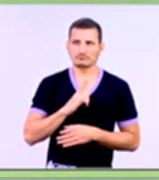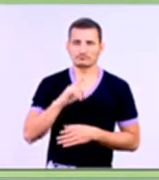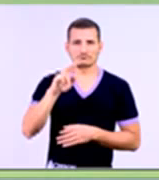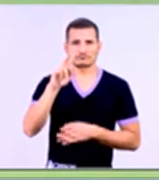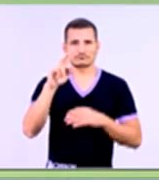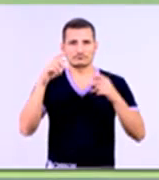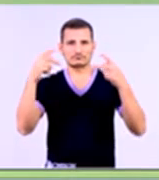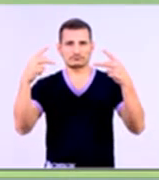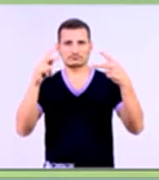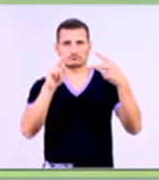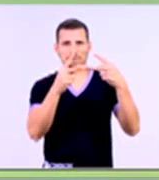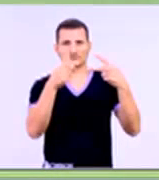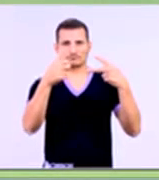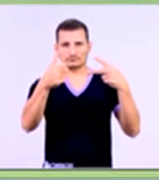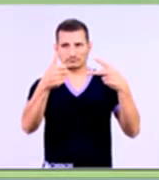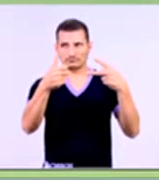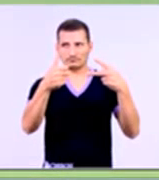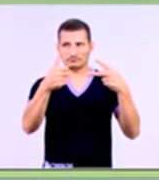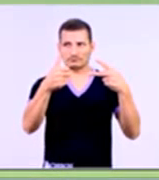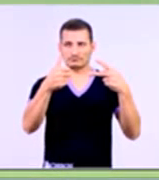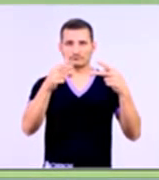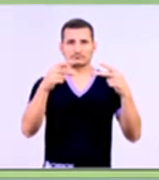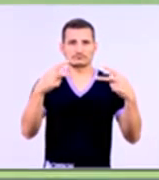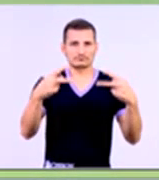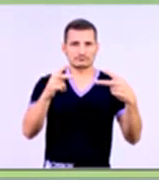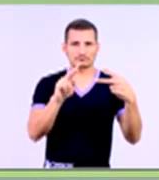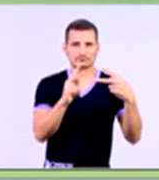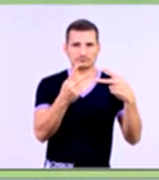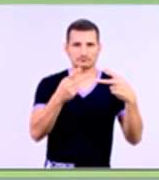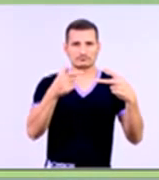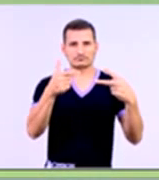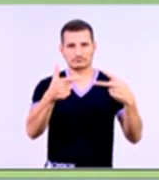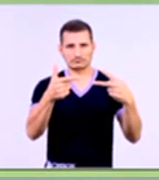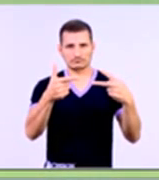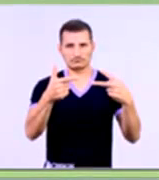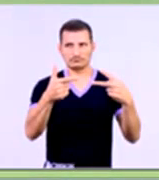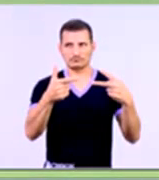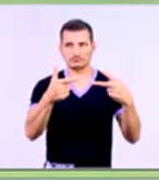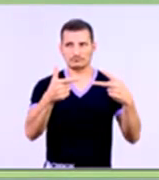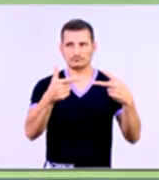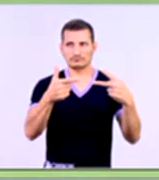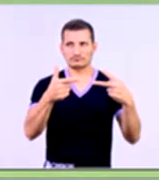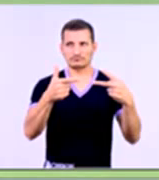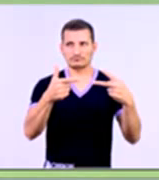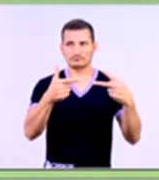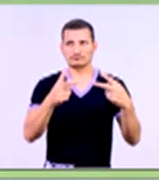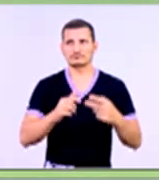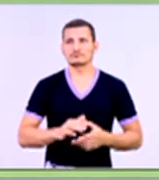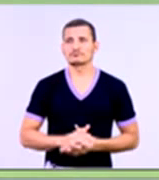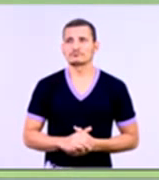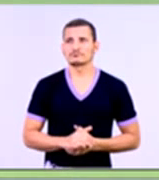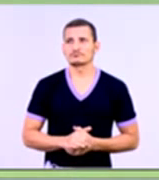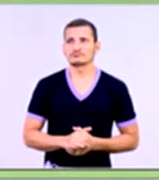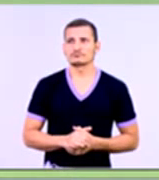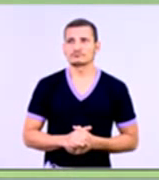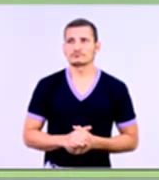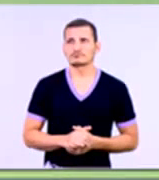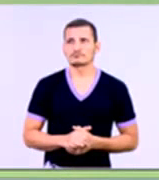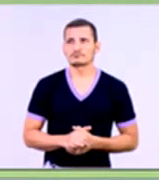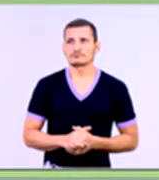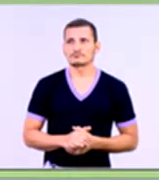O H1 é renderizado assim. O H2, dessa forma. E assim sucessivamente. Vocês vão